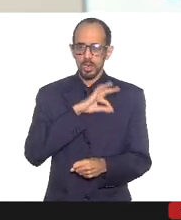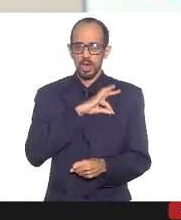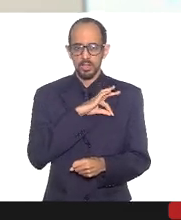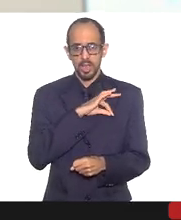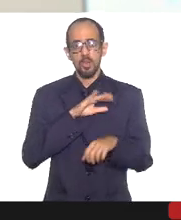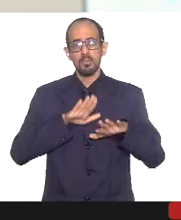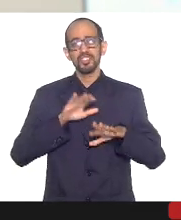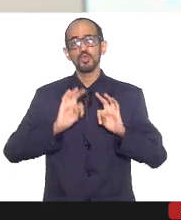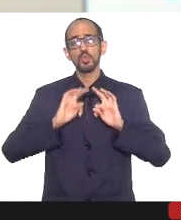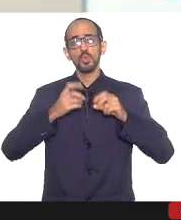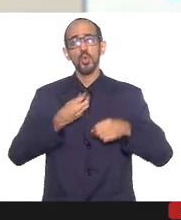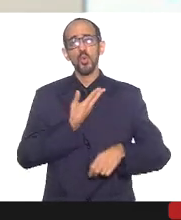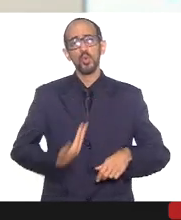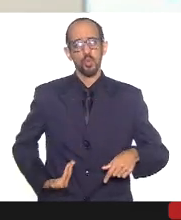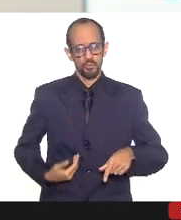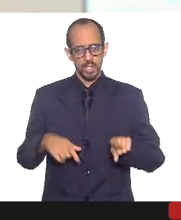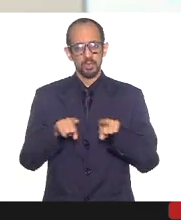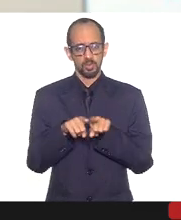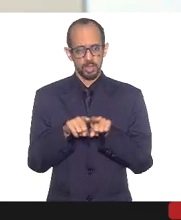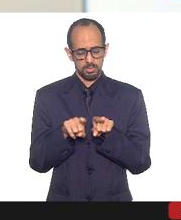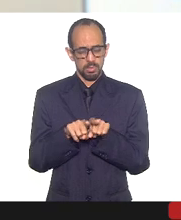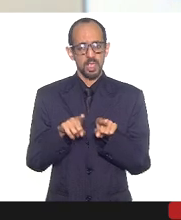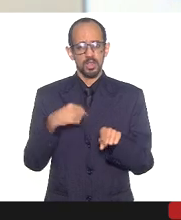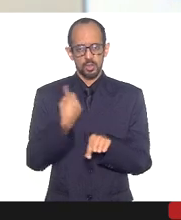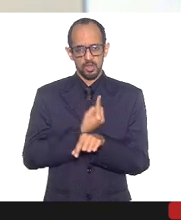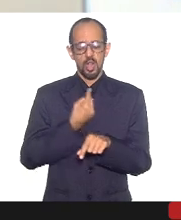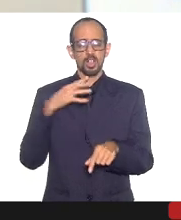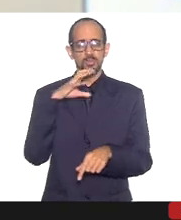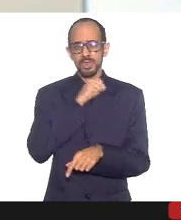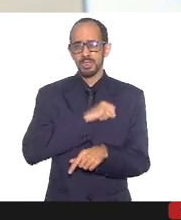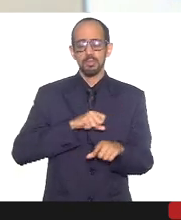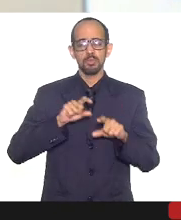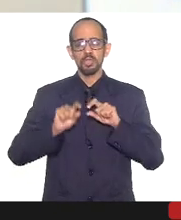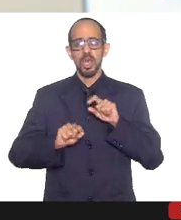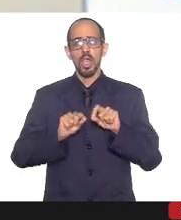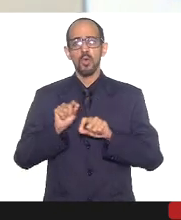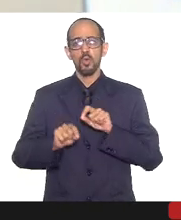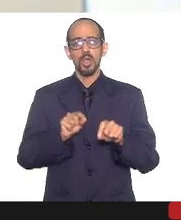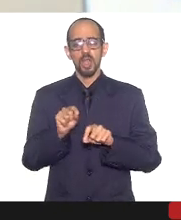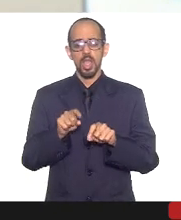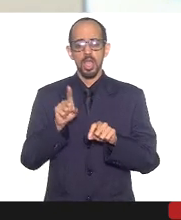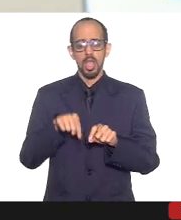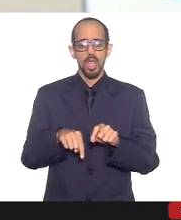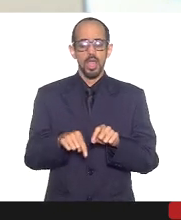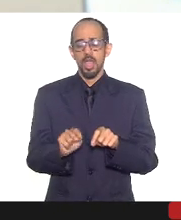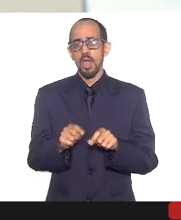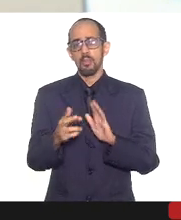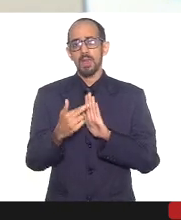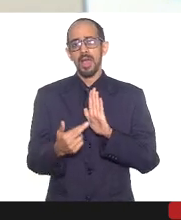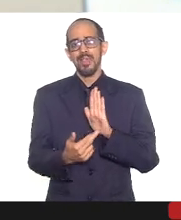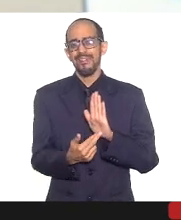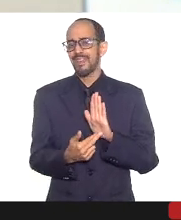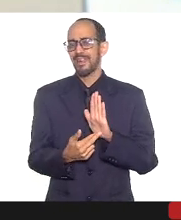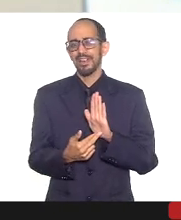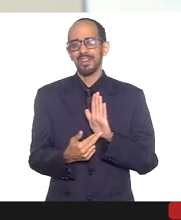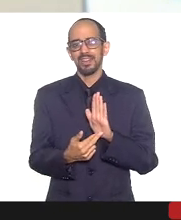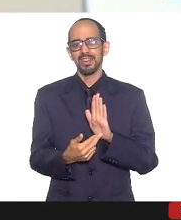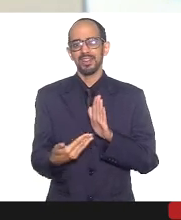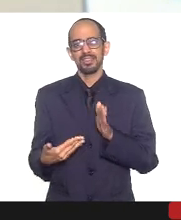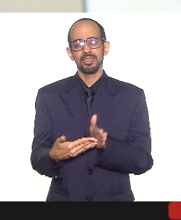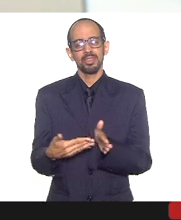governo estadual, o que a gente viu foi a definição de uma diretriz onde, nesses últimos anos, não se fez nenhum tipo